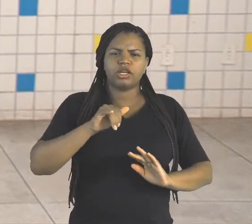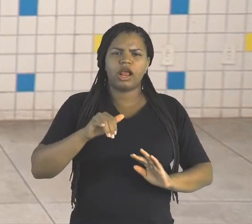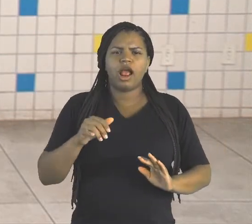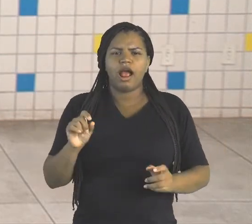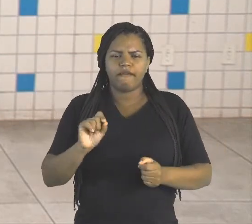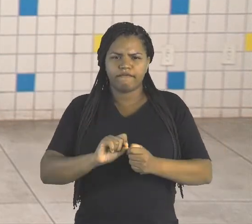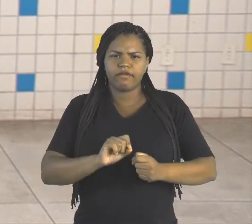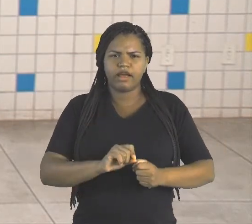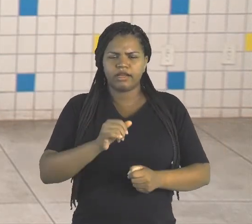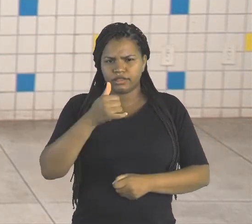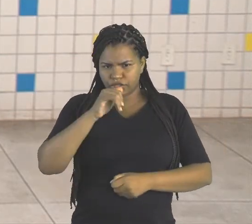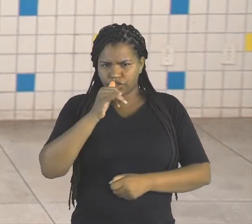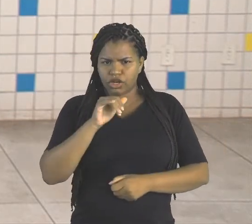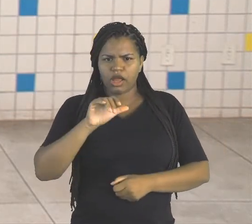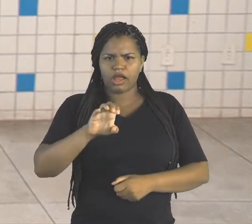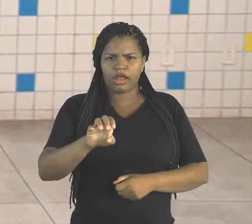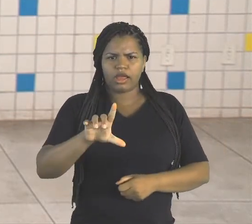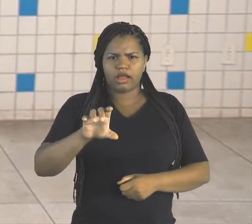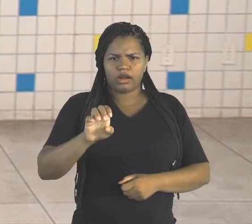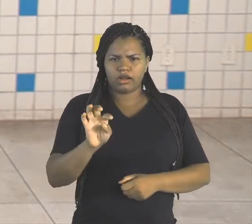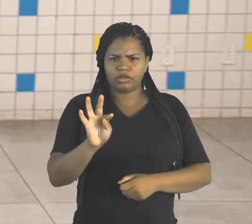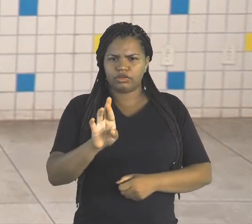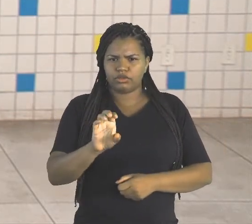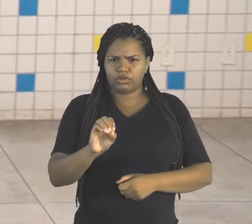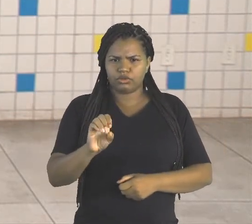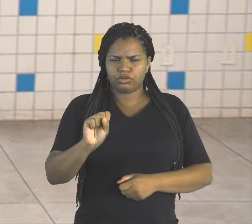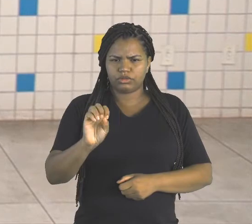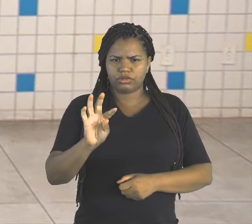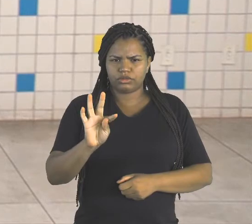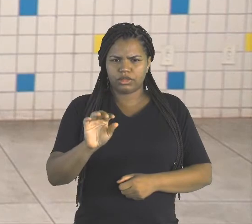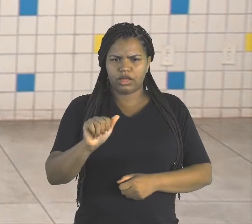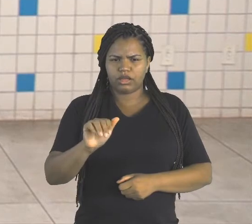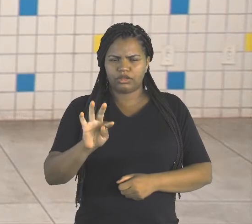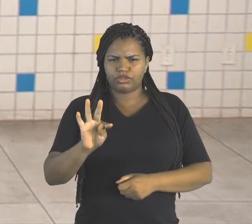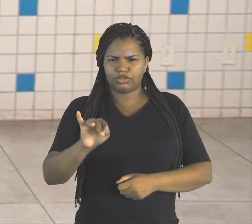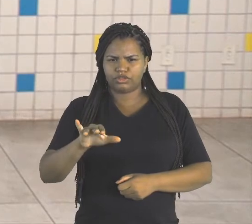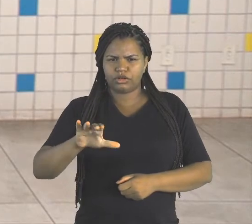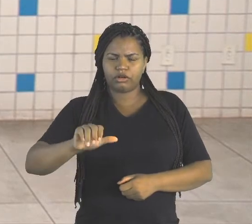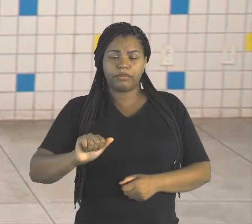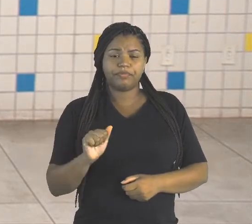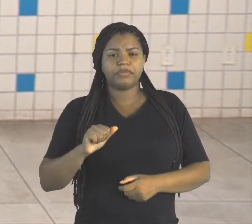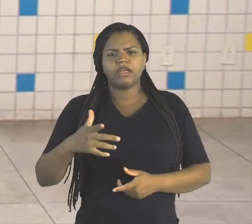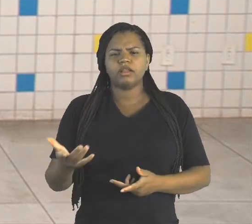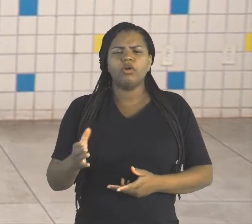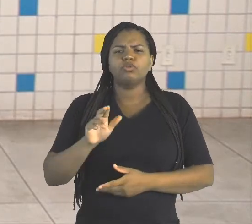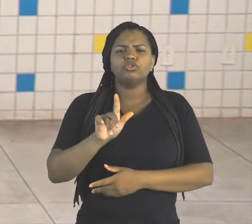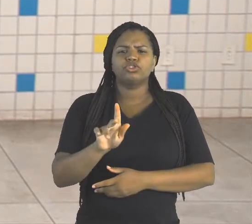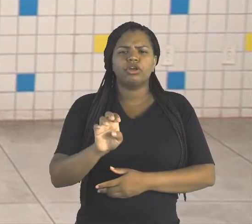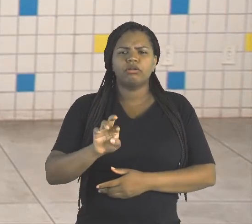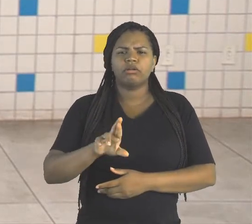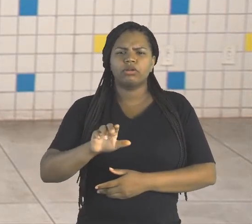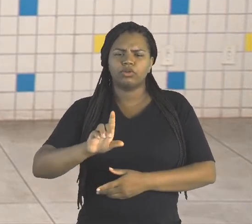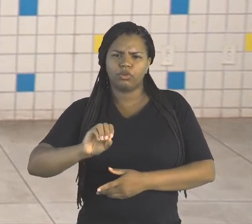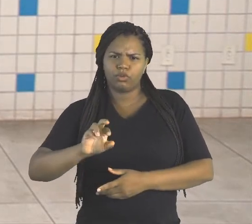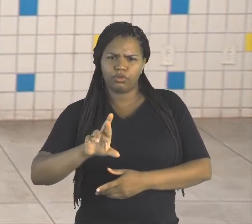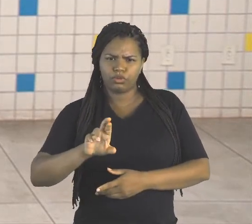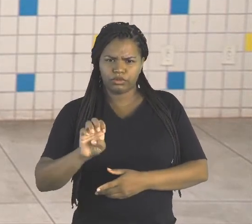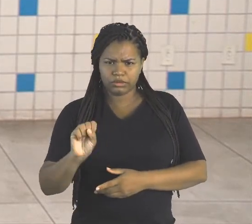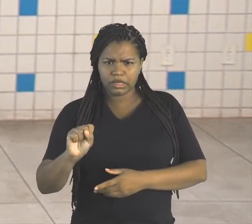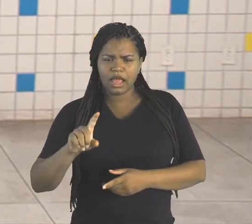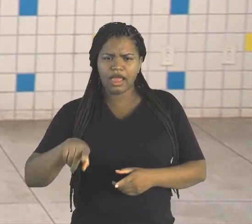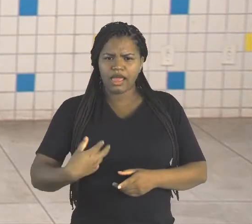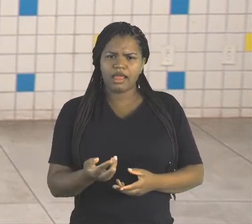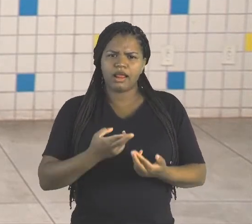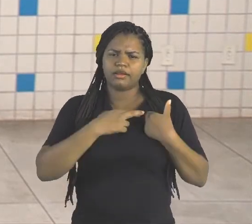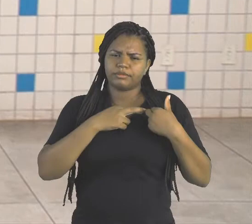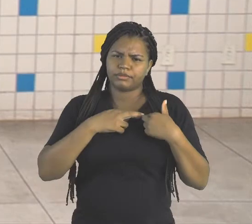eletrostática. Já os geradores, diferentes dos capacitores, são elementos, pessoal, responsáveis por transformar